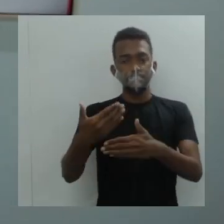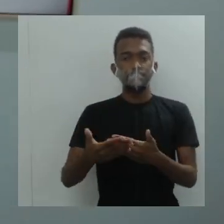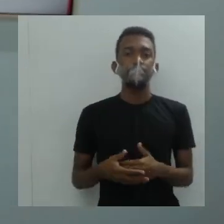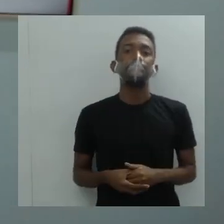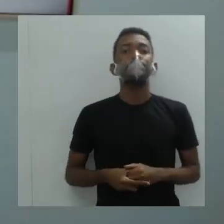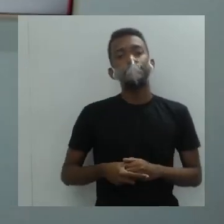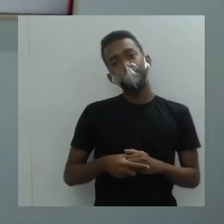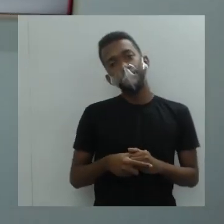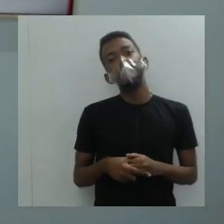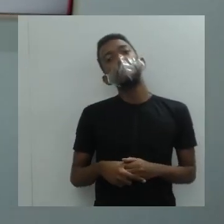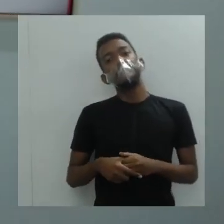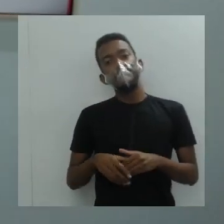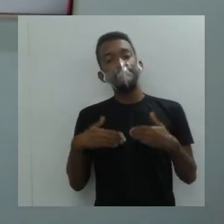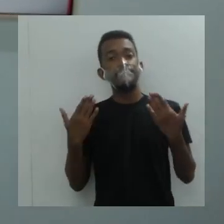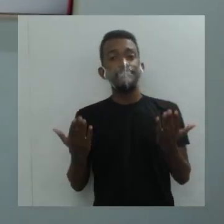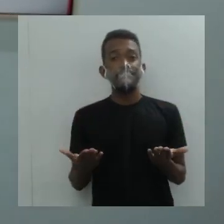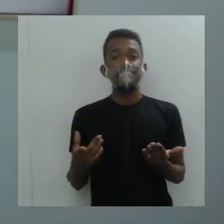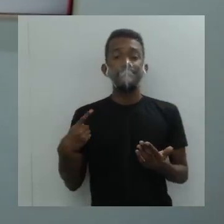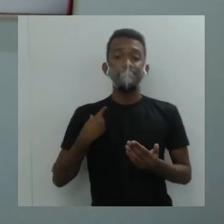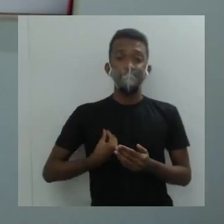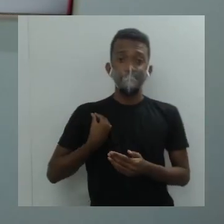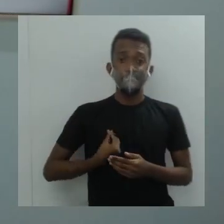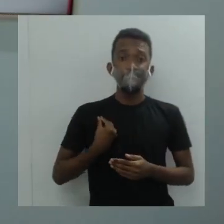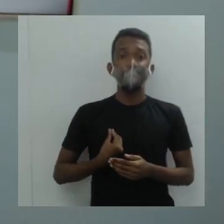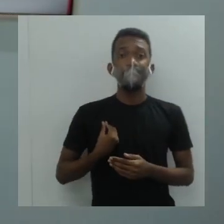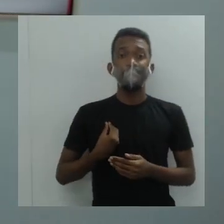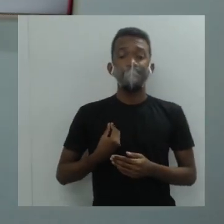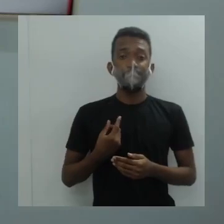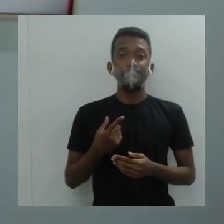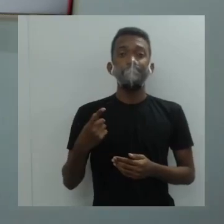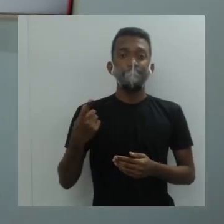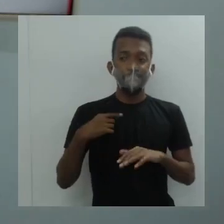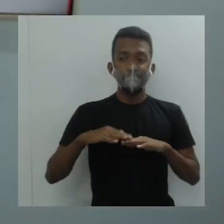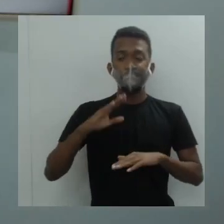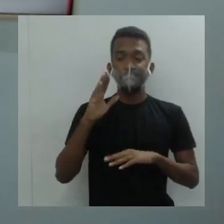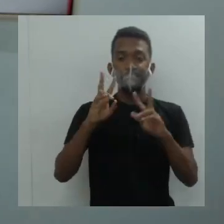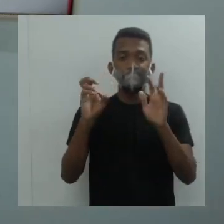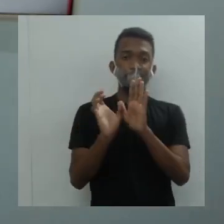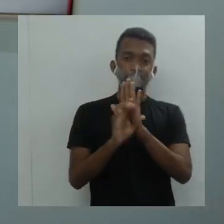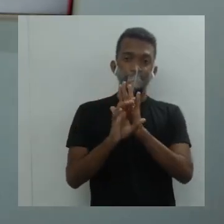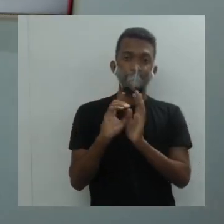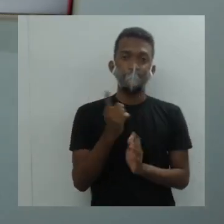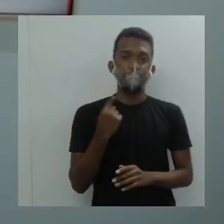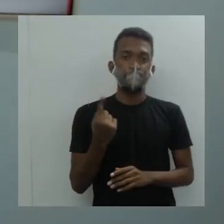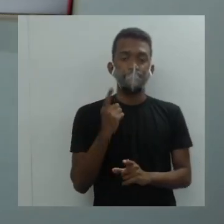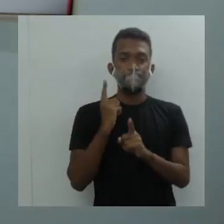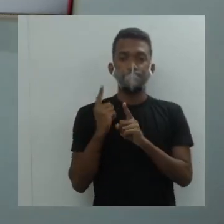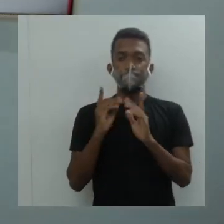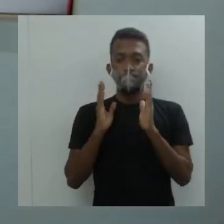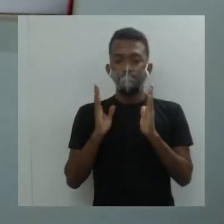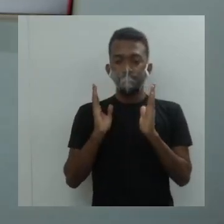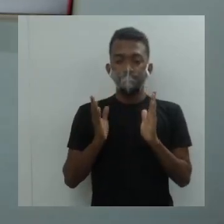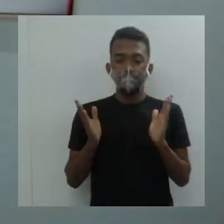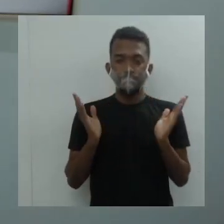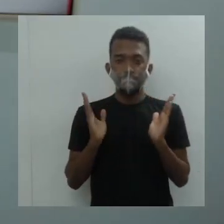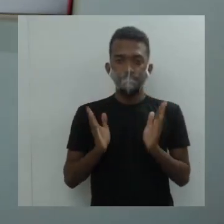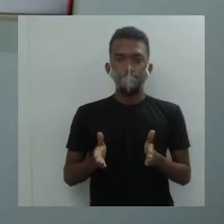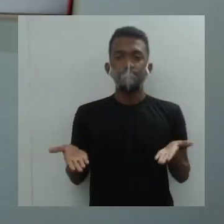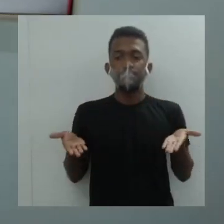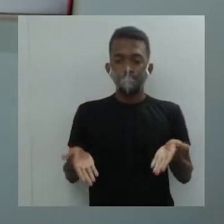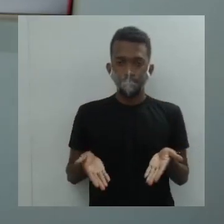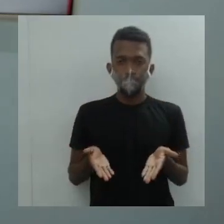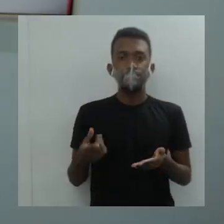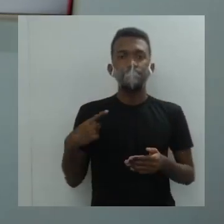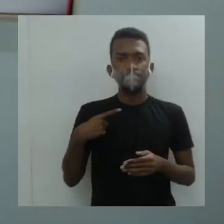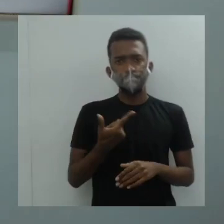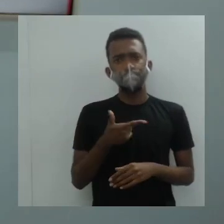Então, existe, além da questão conceitual que nós verificamos aqui, existem